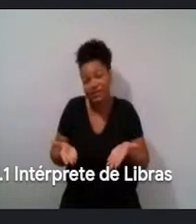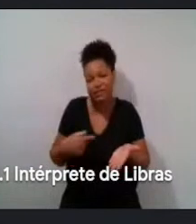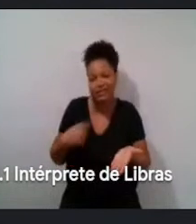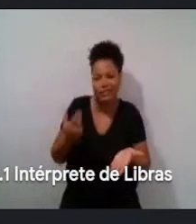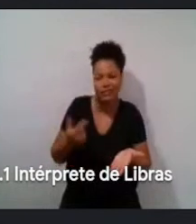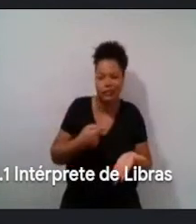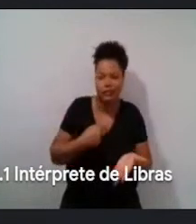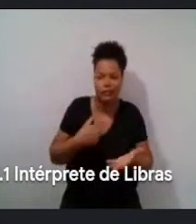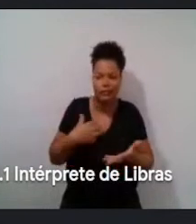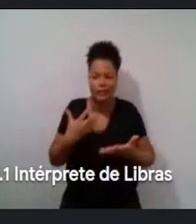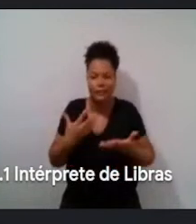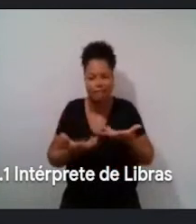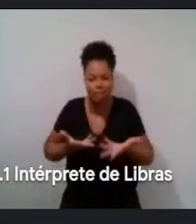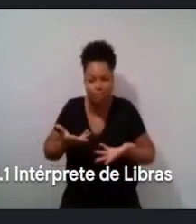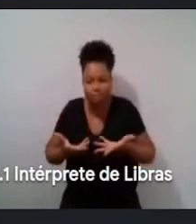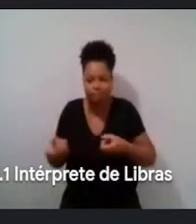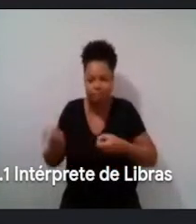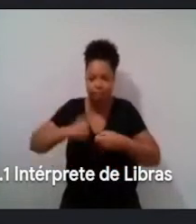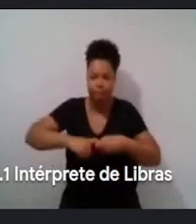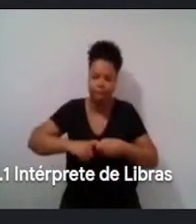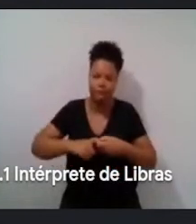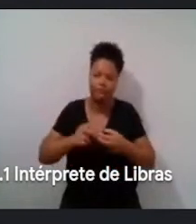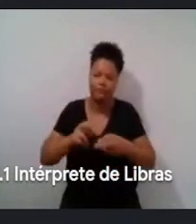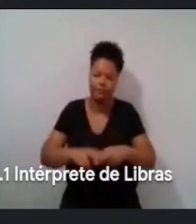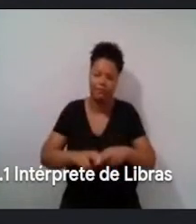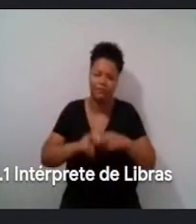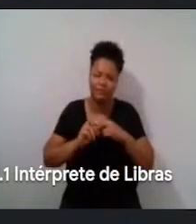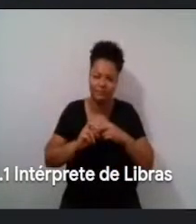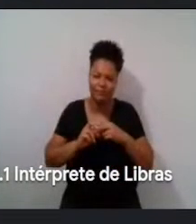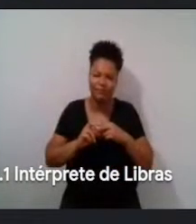voltar. É por isso que eu até